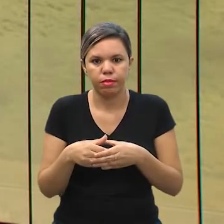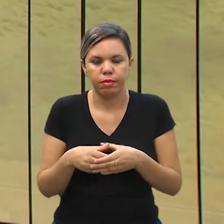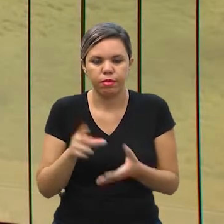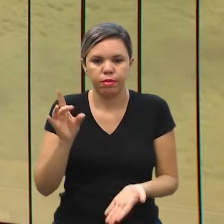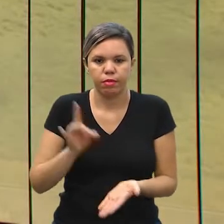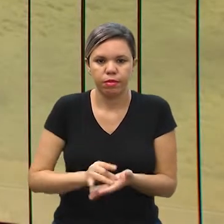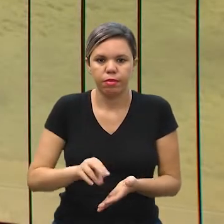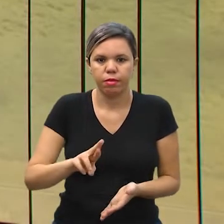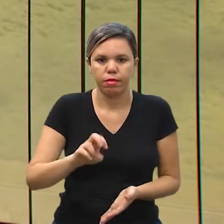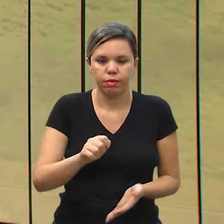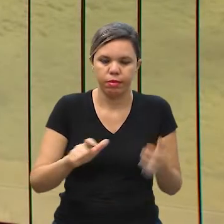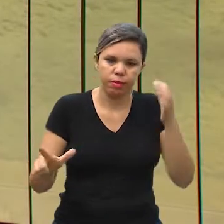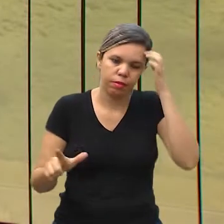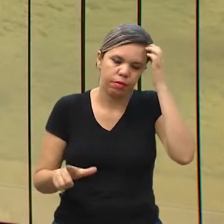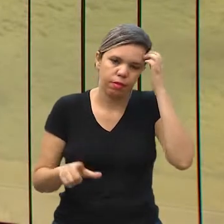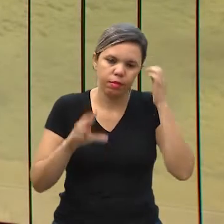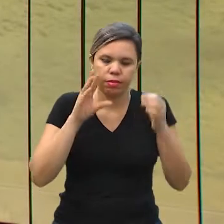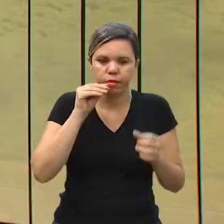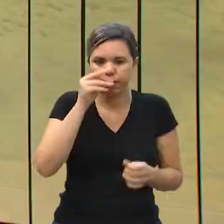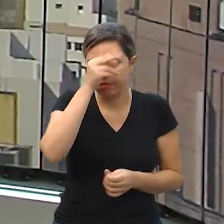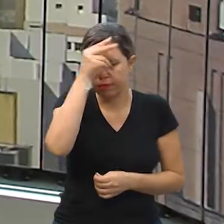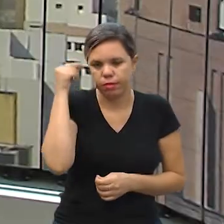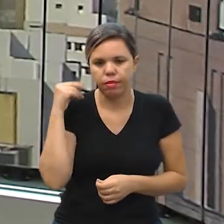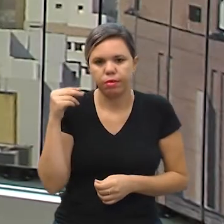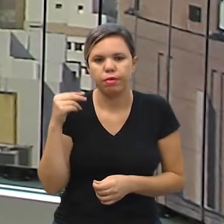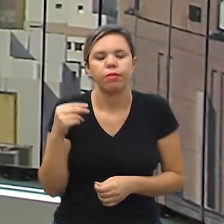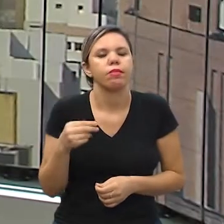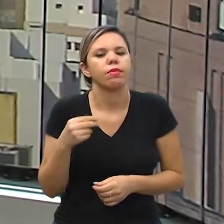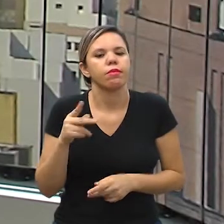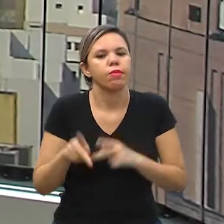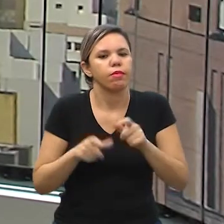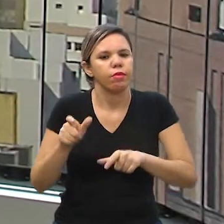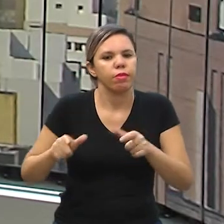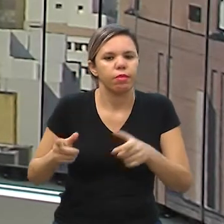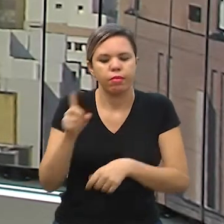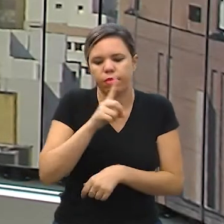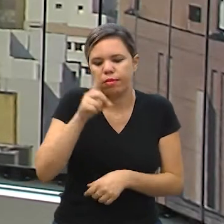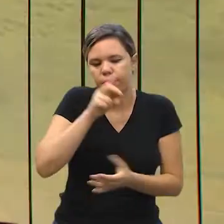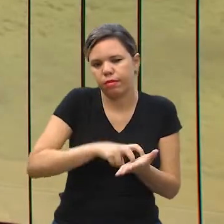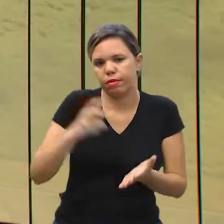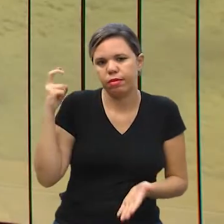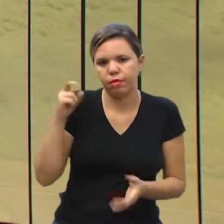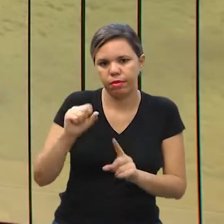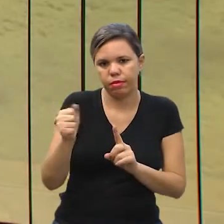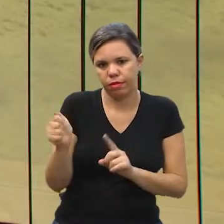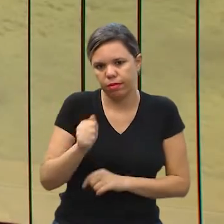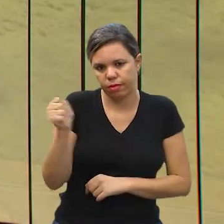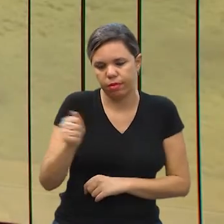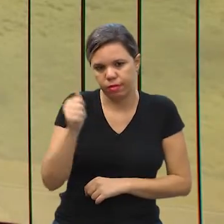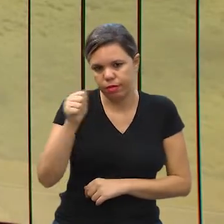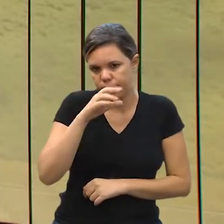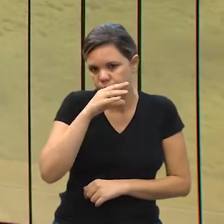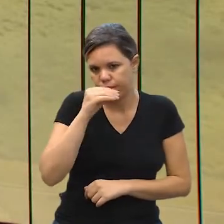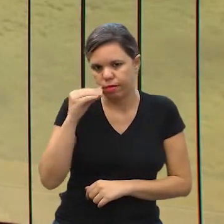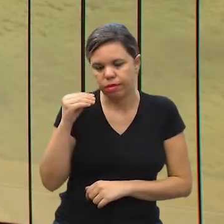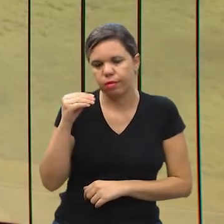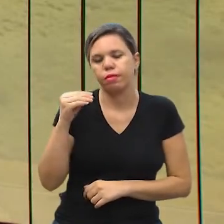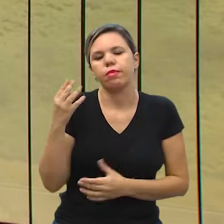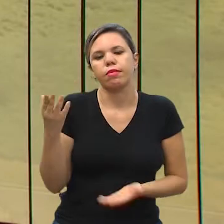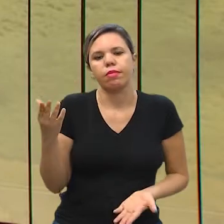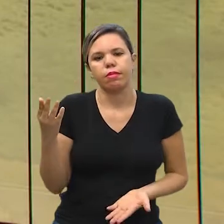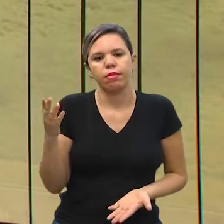time do Real lá dos Servidores Municipais é um time dos veteranos do domingo de manhã da Associação dos Servidores